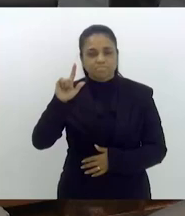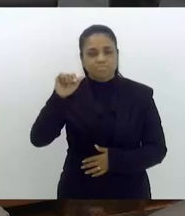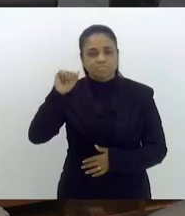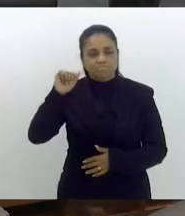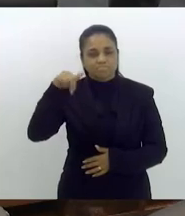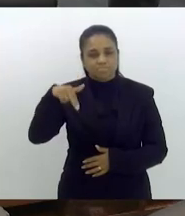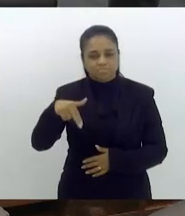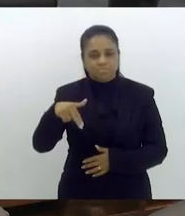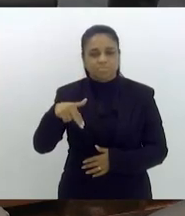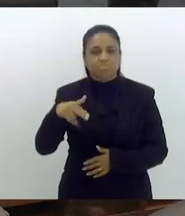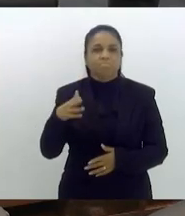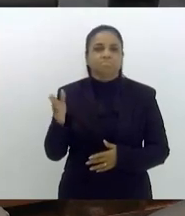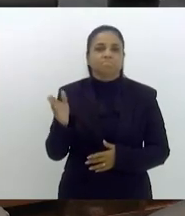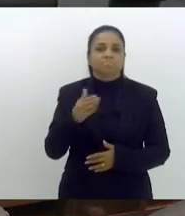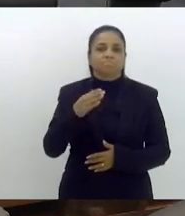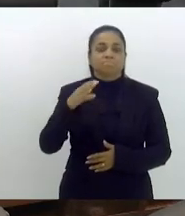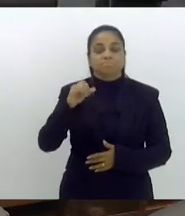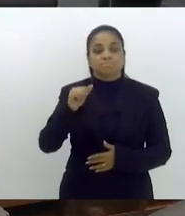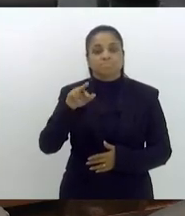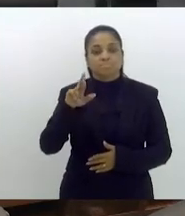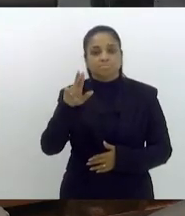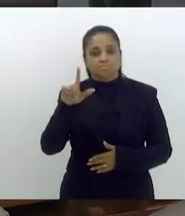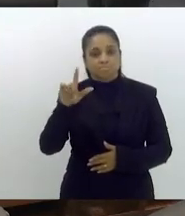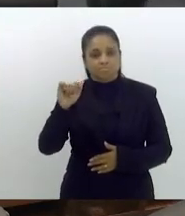Carla Machado Presidente